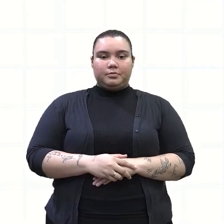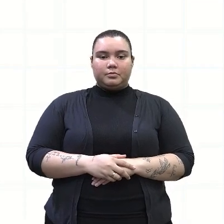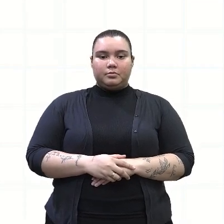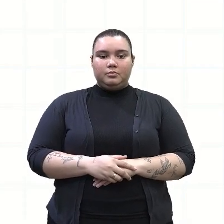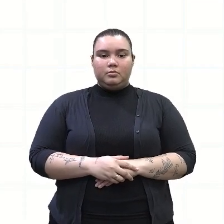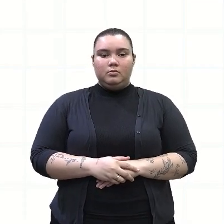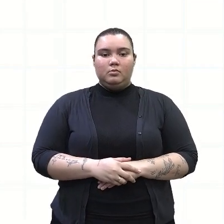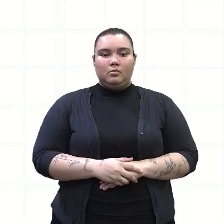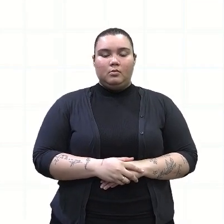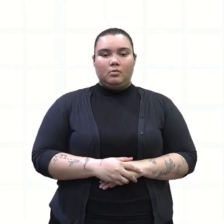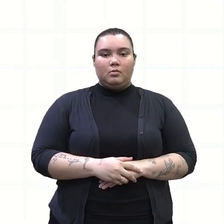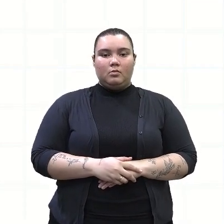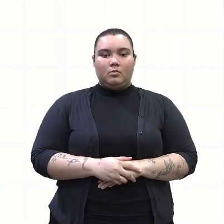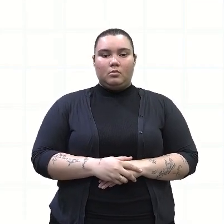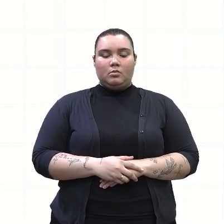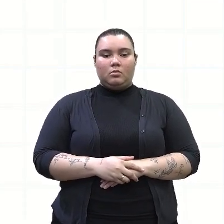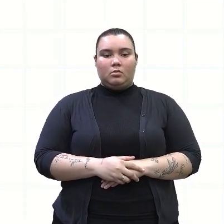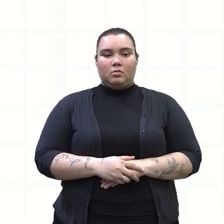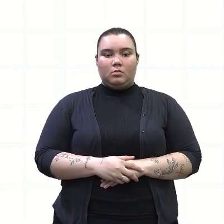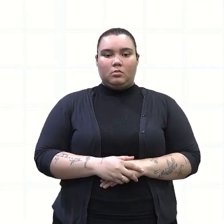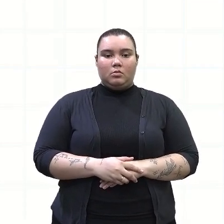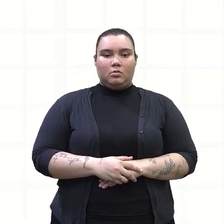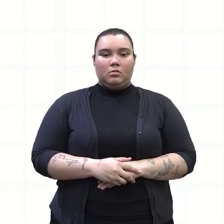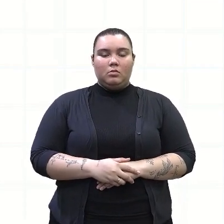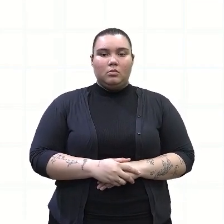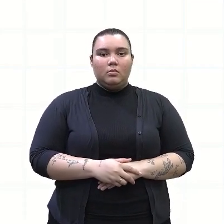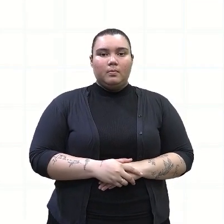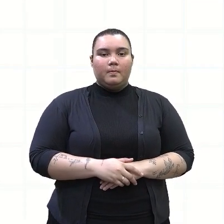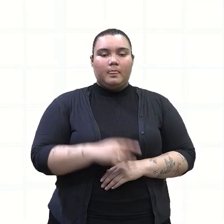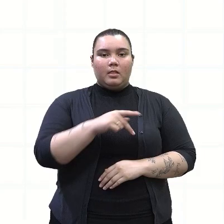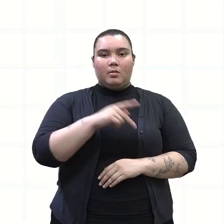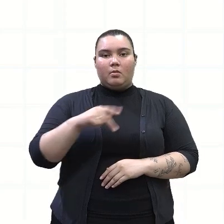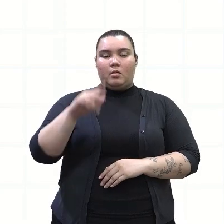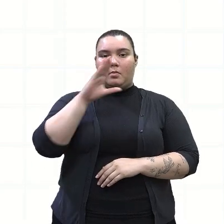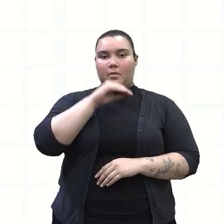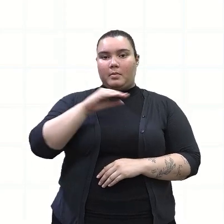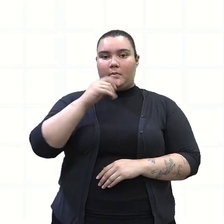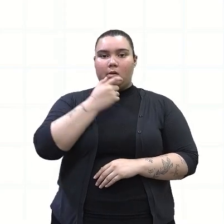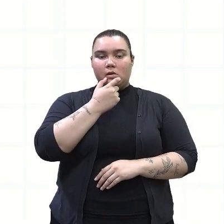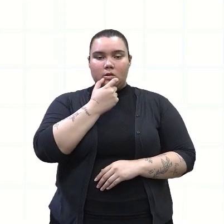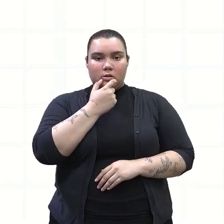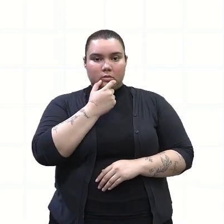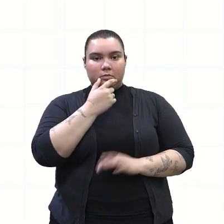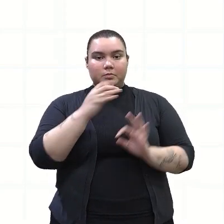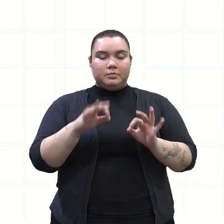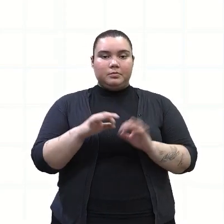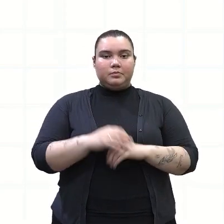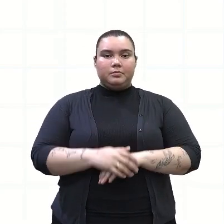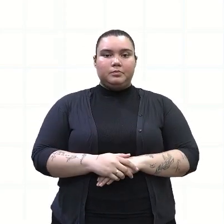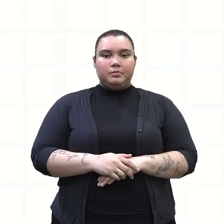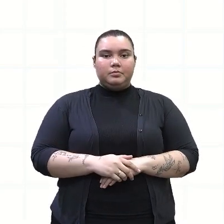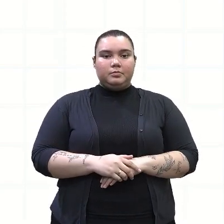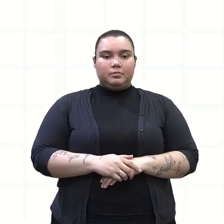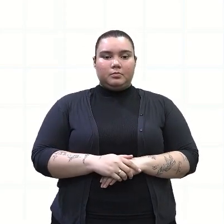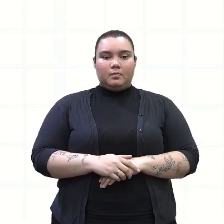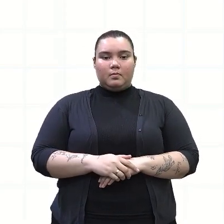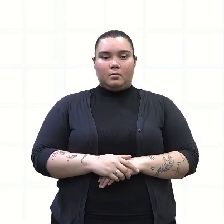altura, para um brown Swiss steer, né? Para um novilho marrom, né?